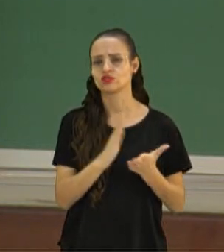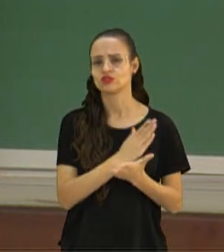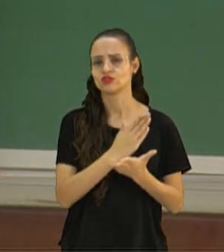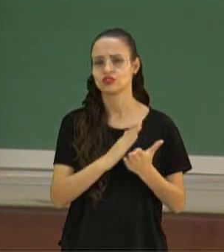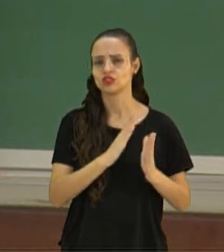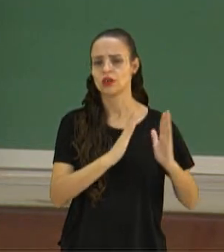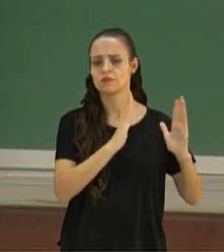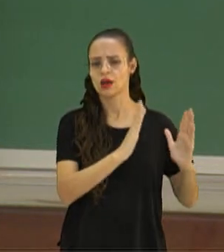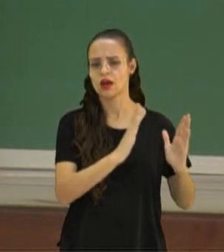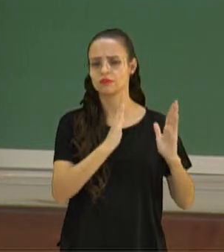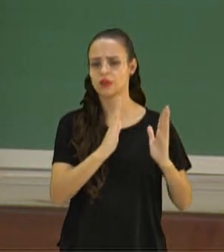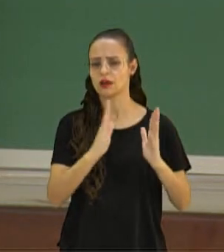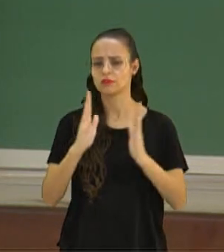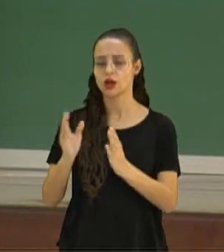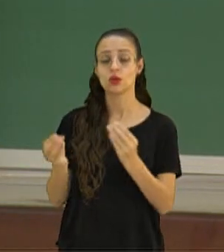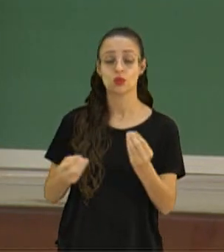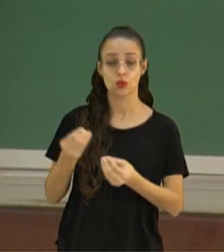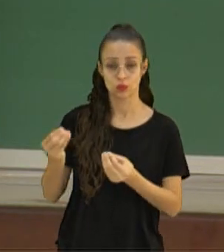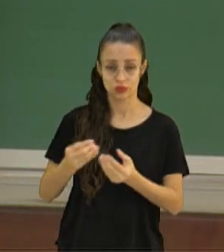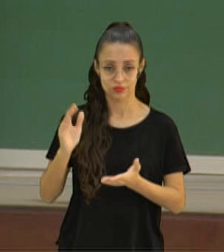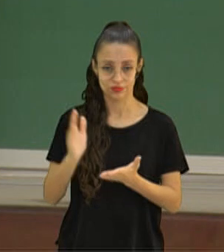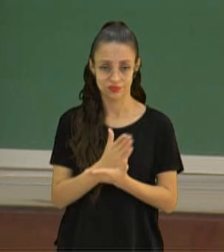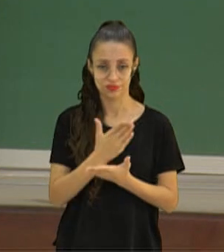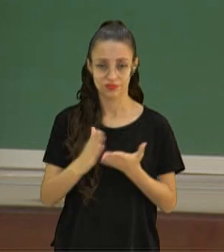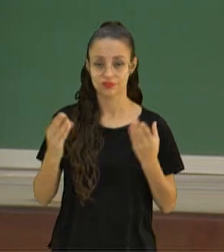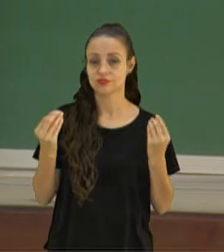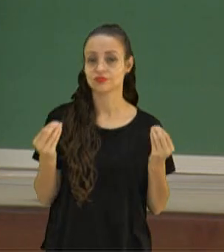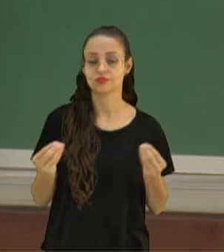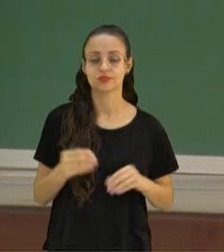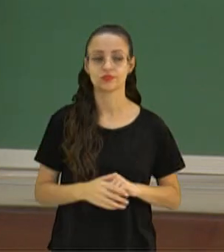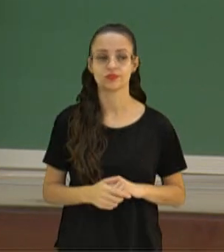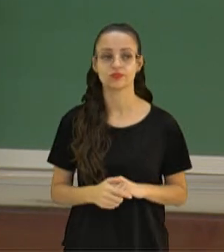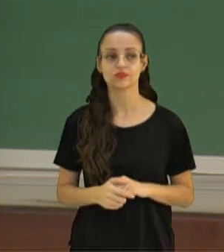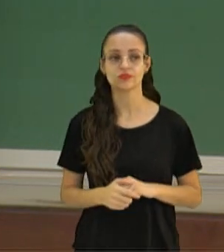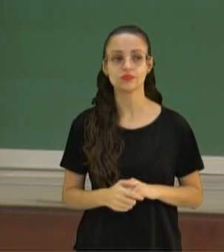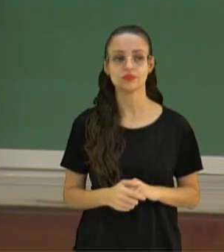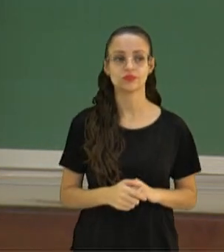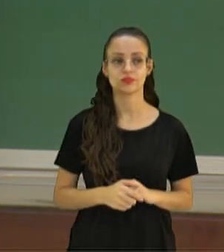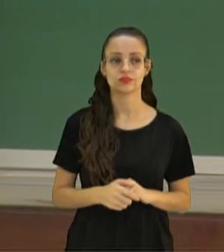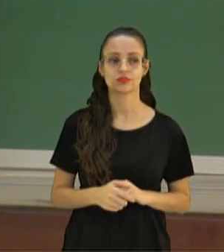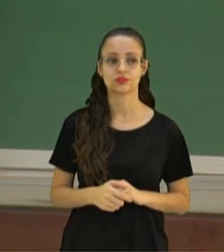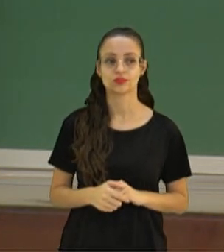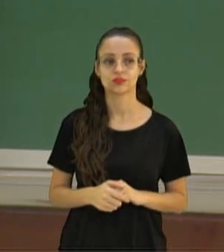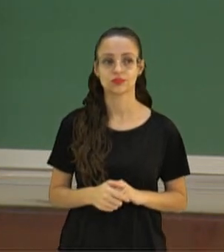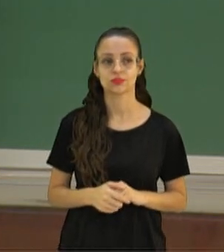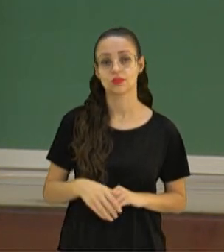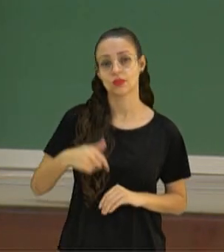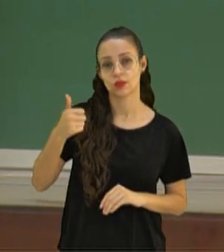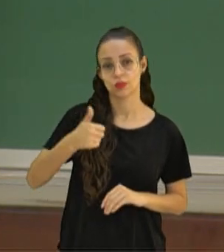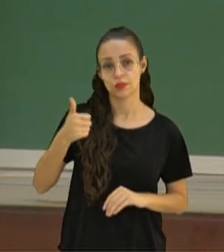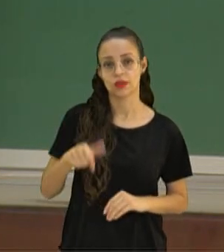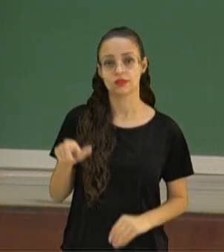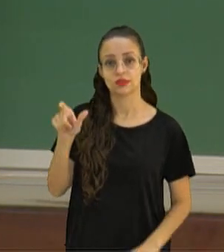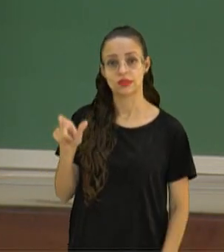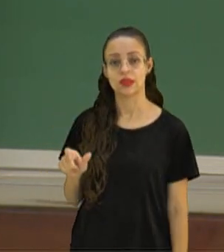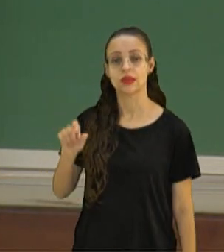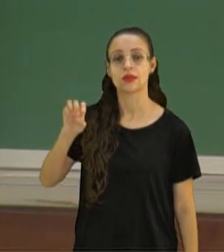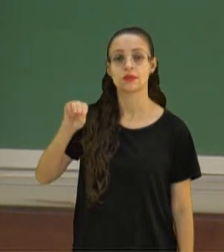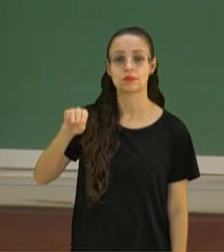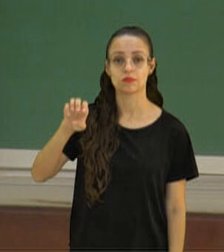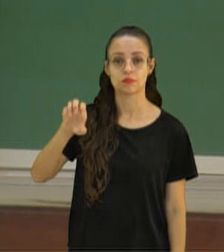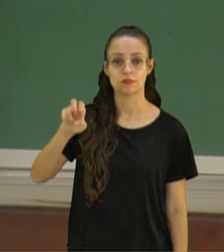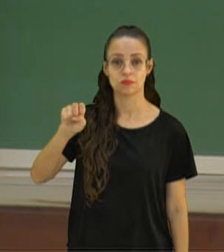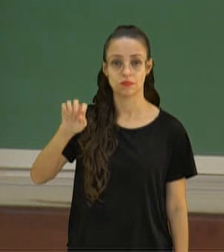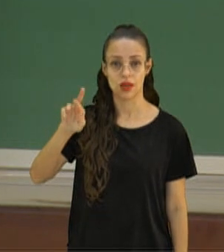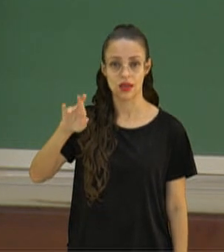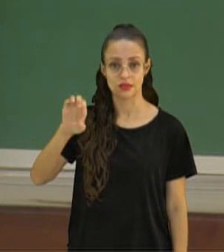O RPG tem situações de divisão do jogo. Então, ali temos, em primeiro momento, o mestre, que vai usar um escudo